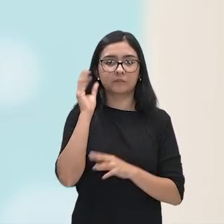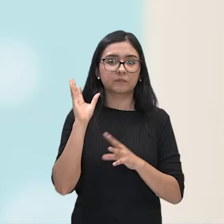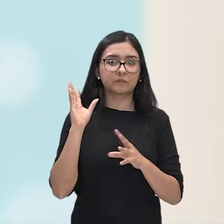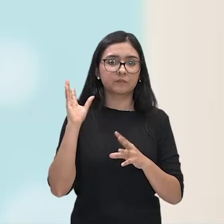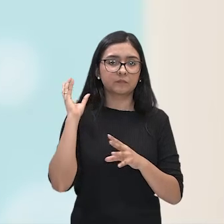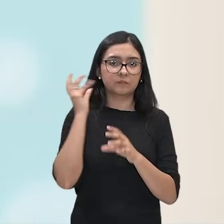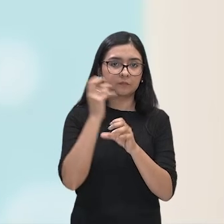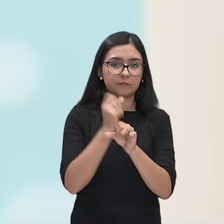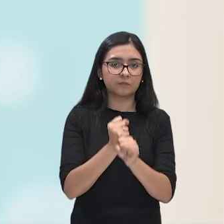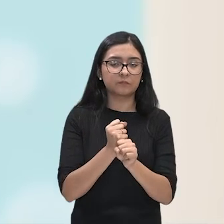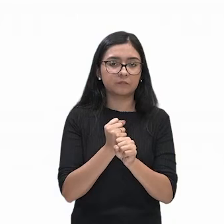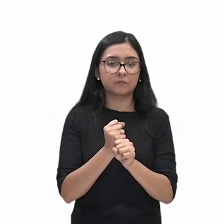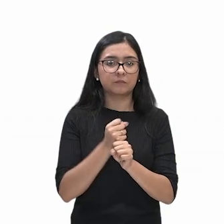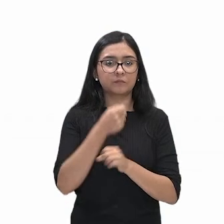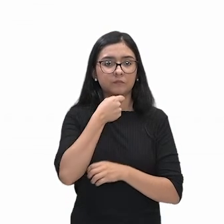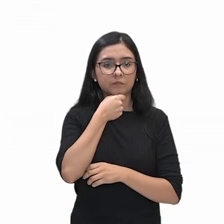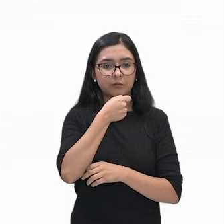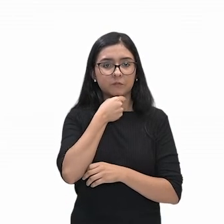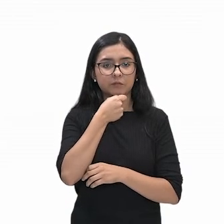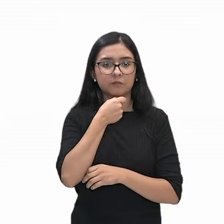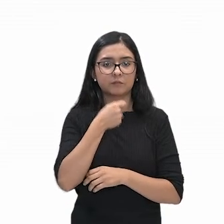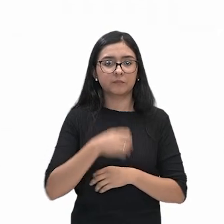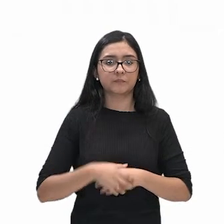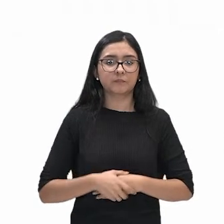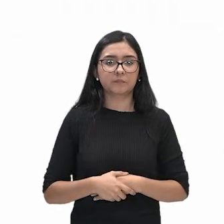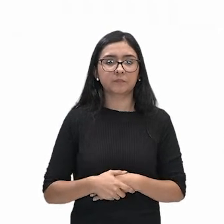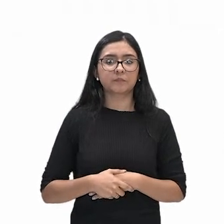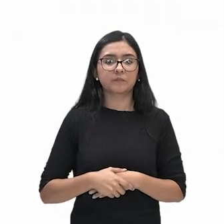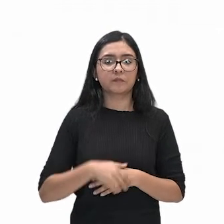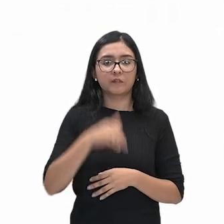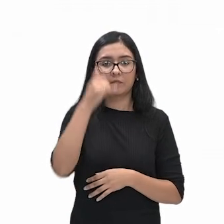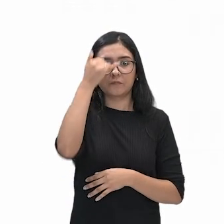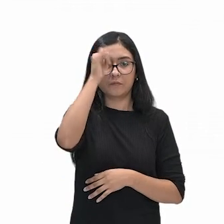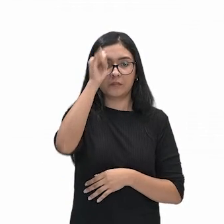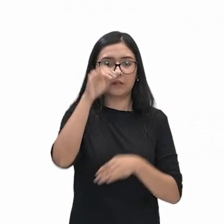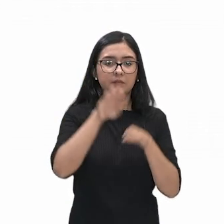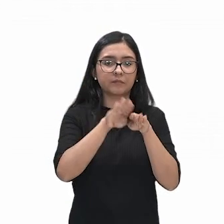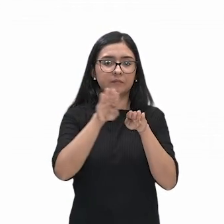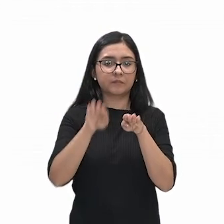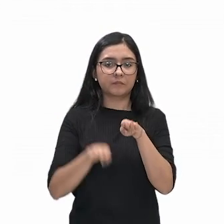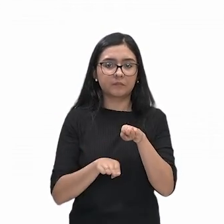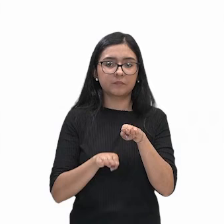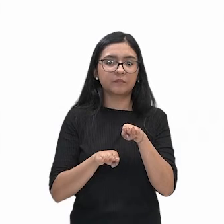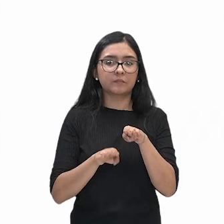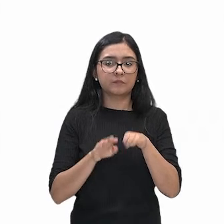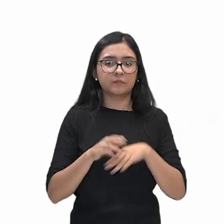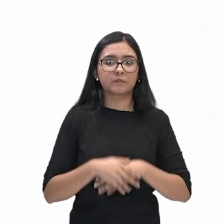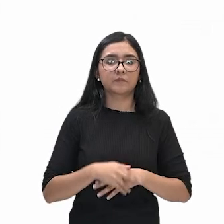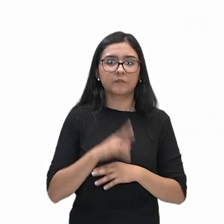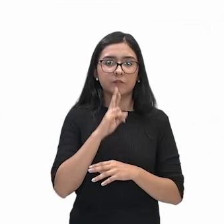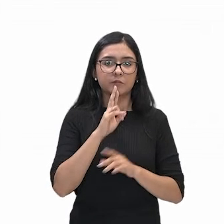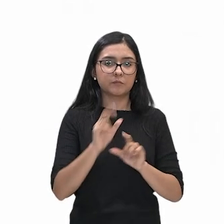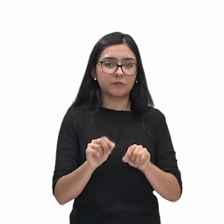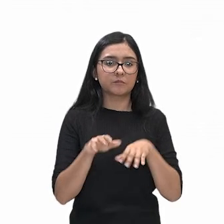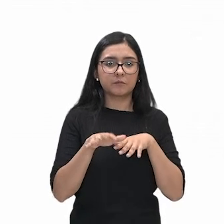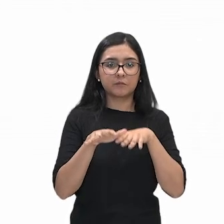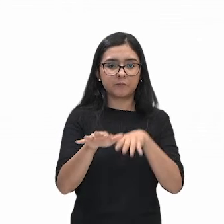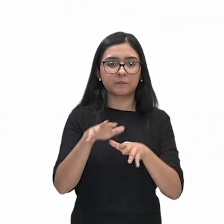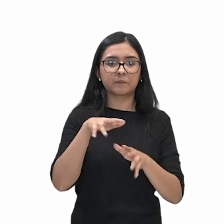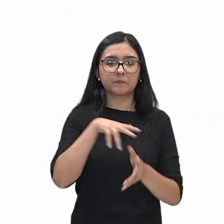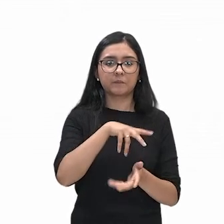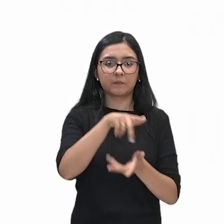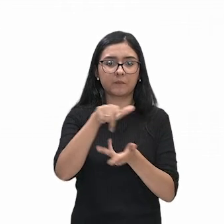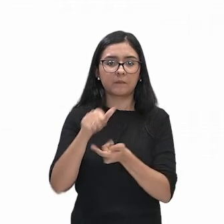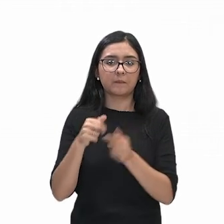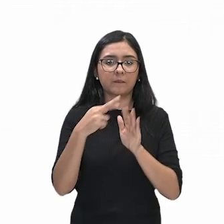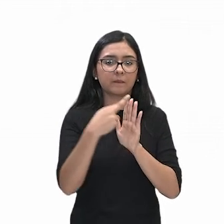resumo da nossa reportagem. Combate às desigualdades, né, resposta para protestos globais de